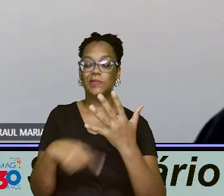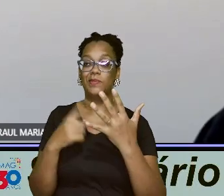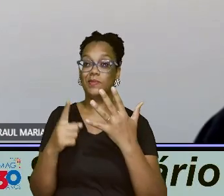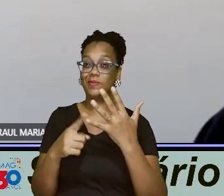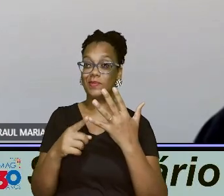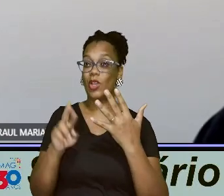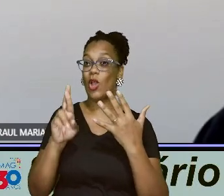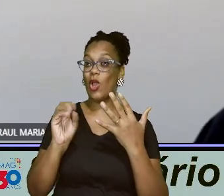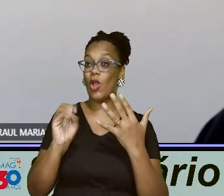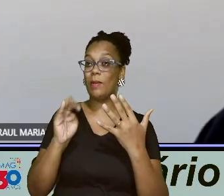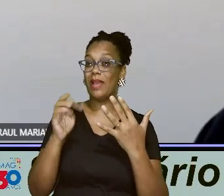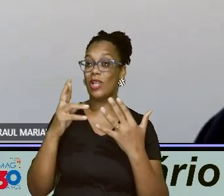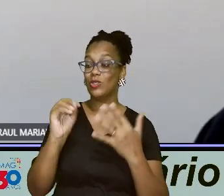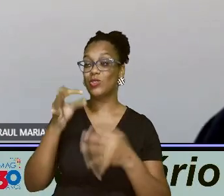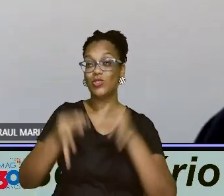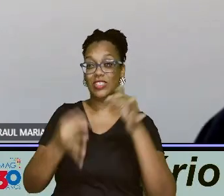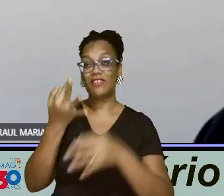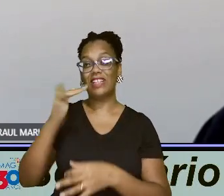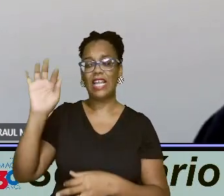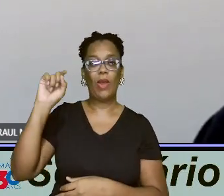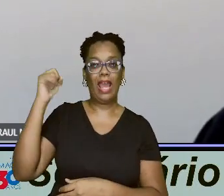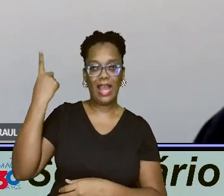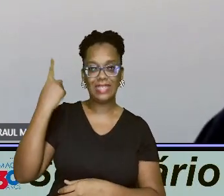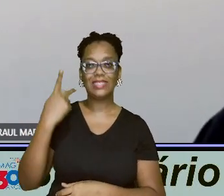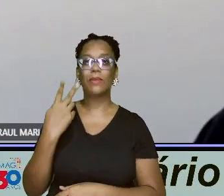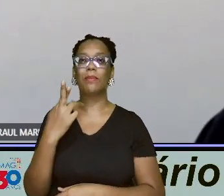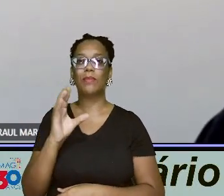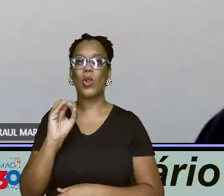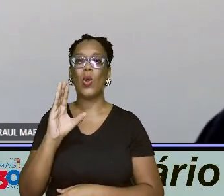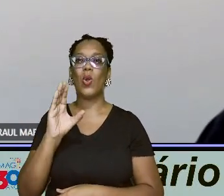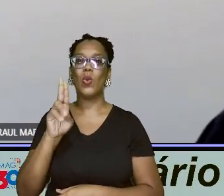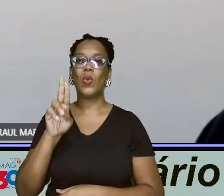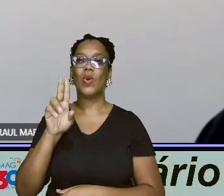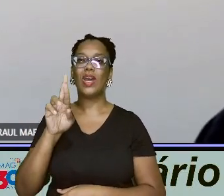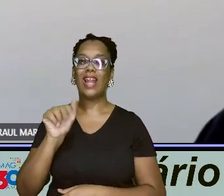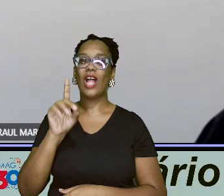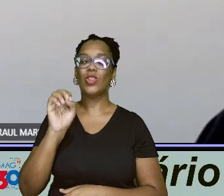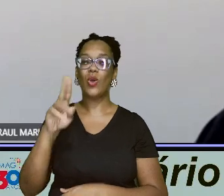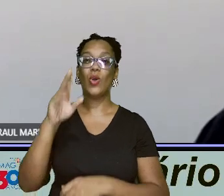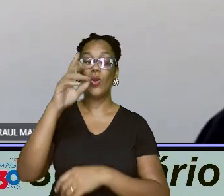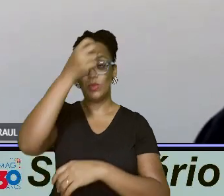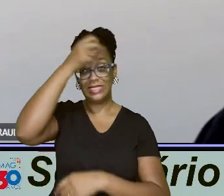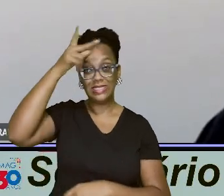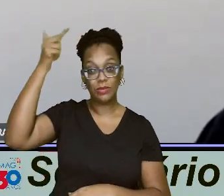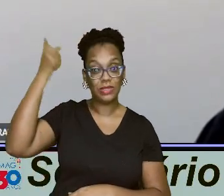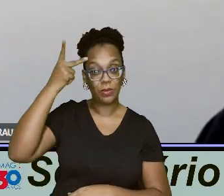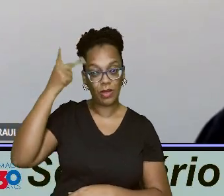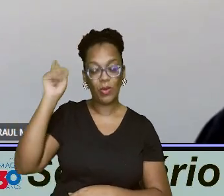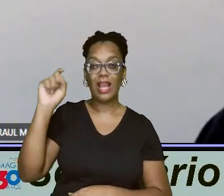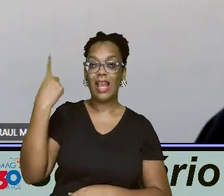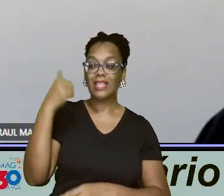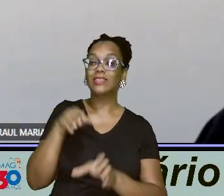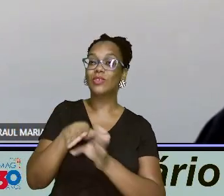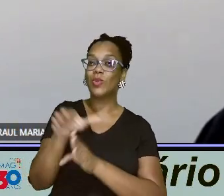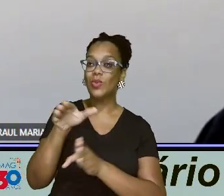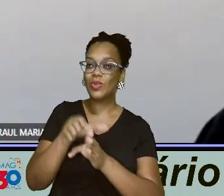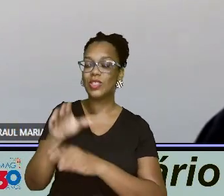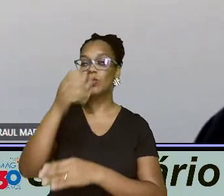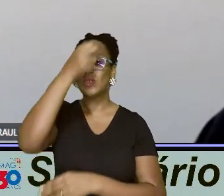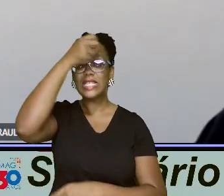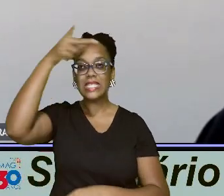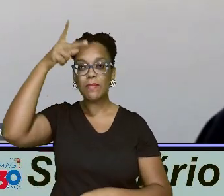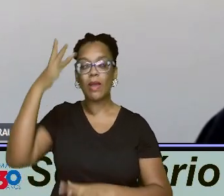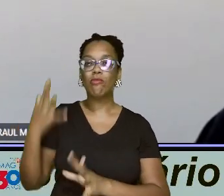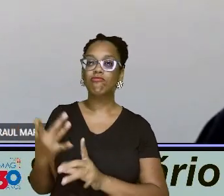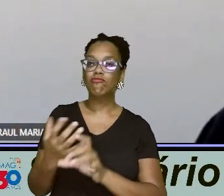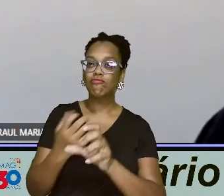juiz federal, ex-procurador do município de São Paulo, ex-conselheiro efetivo do Conselho Municipal de Tributos do